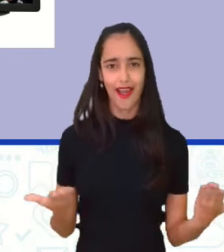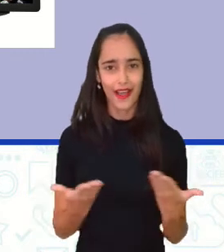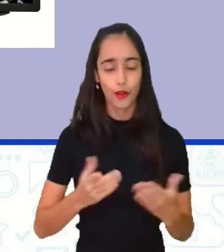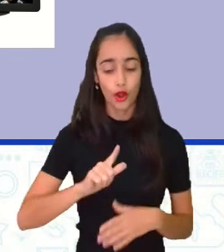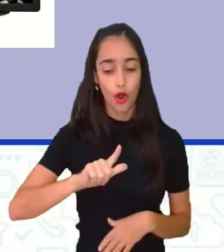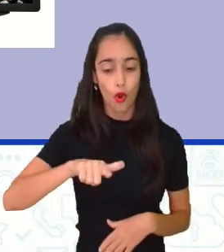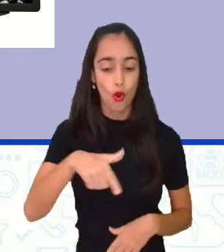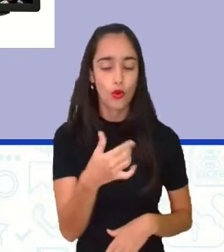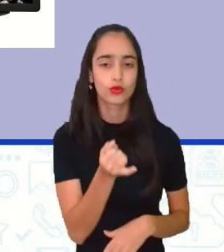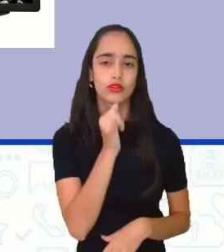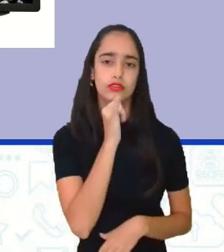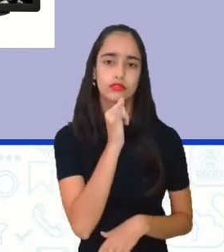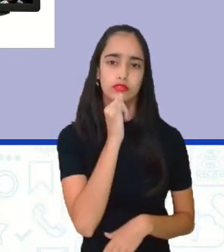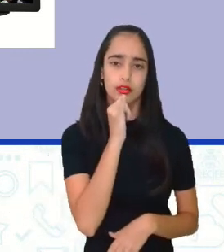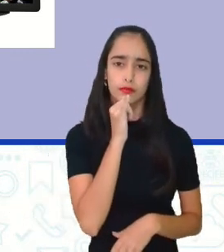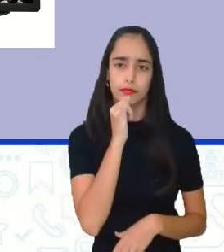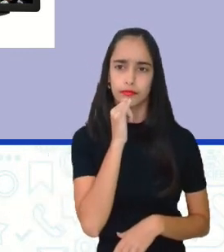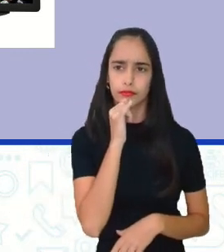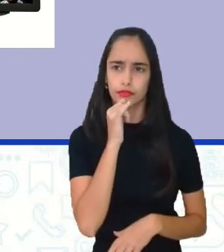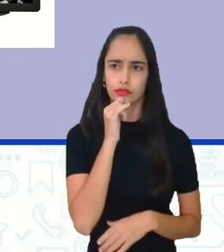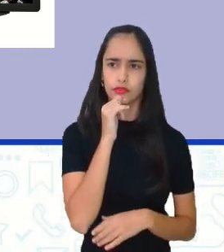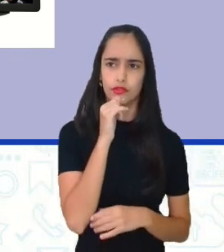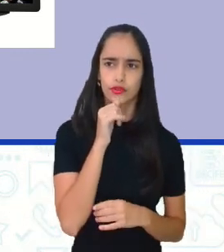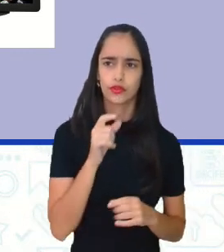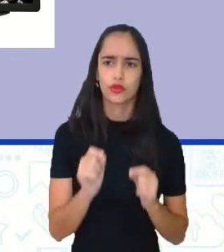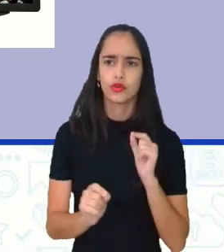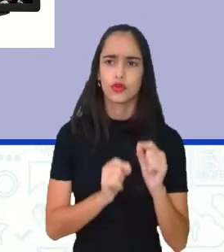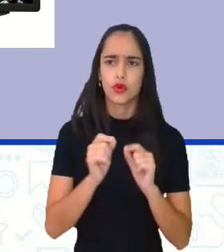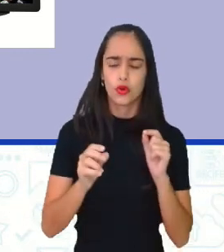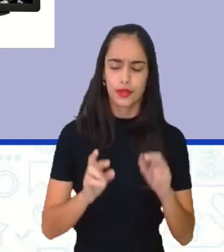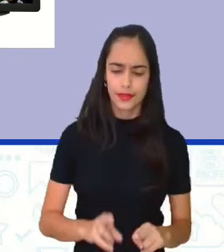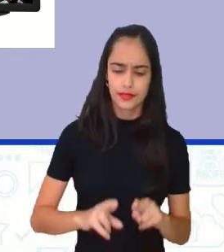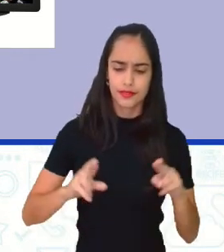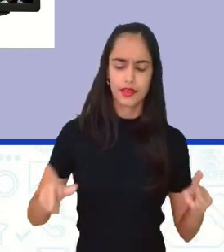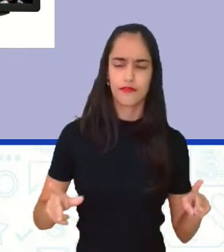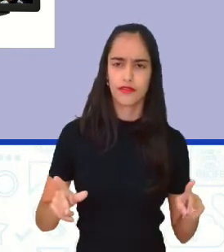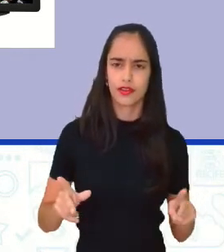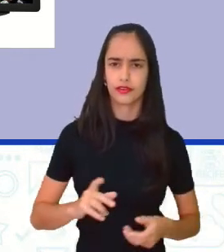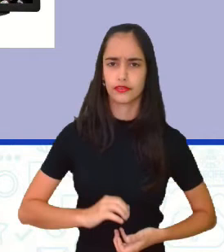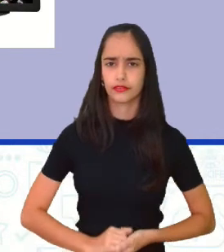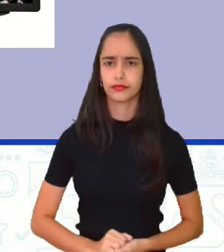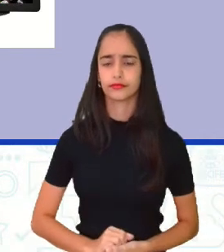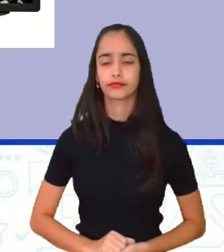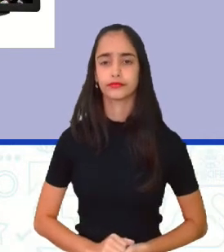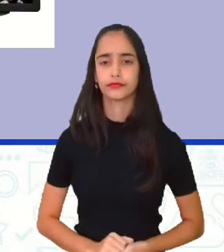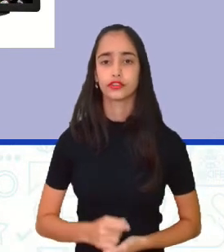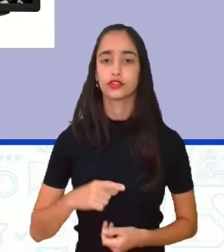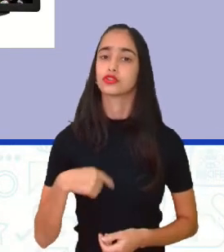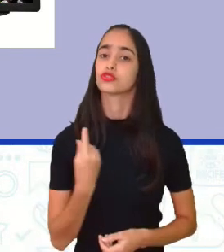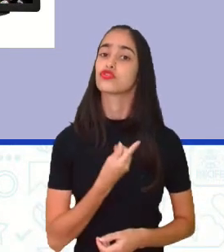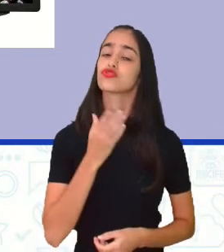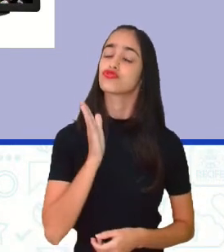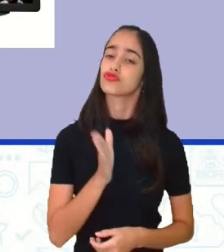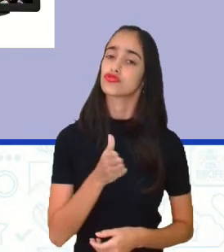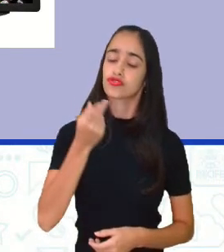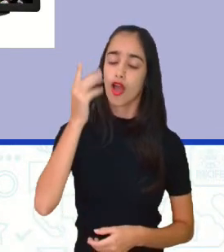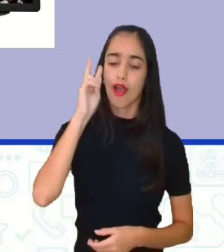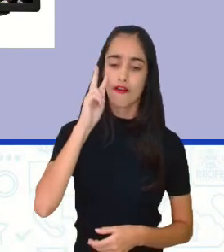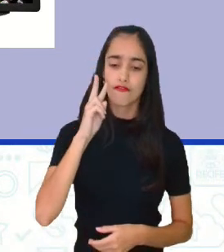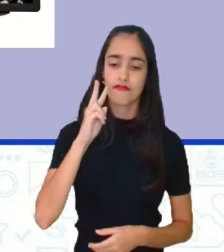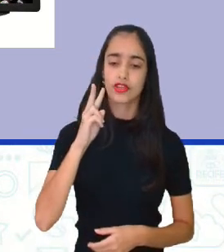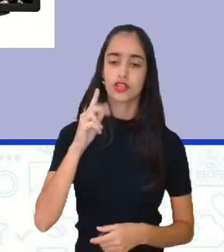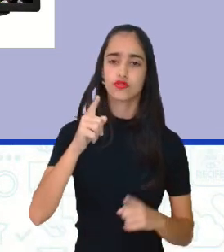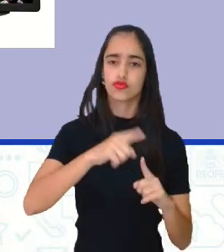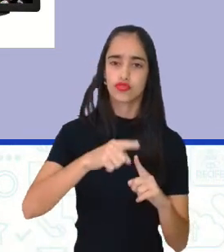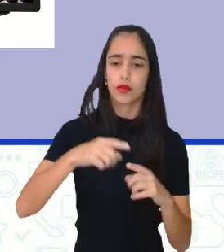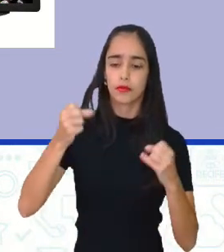que difere? A gente viu que é um resistor, não é? Aquela resistência que a gente viu de ferro elétrico, chuveiro.